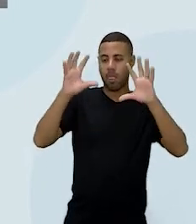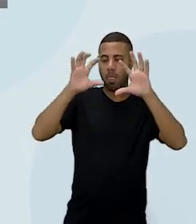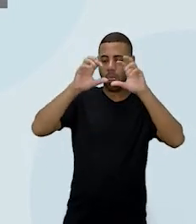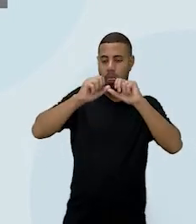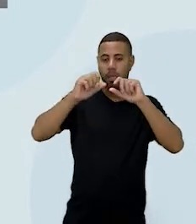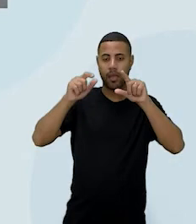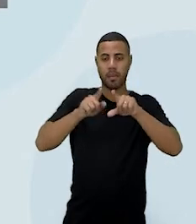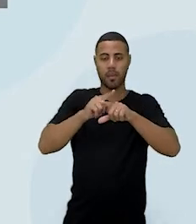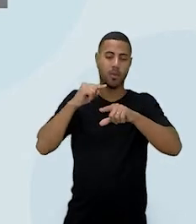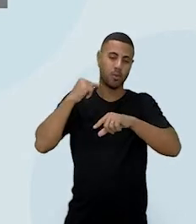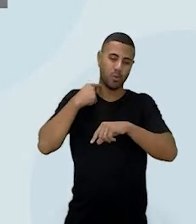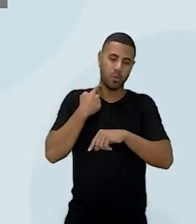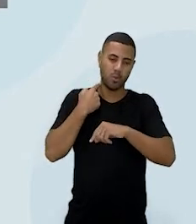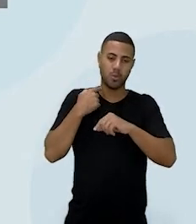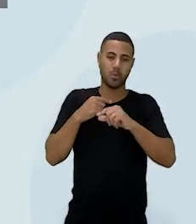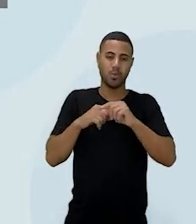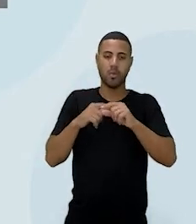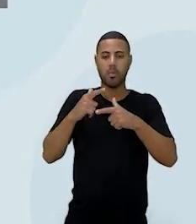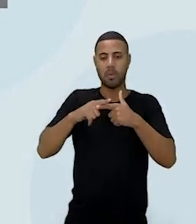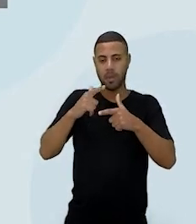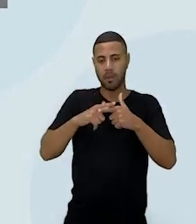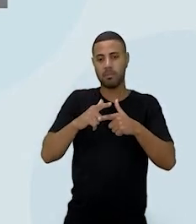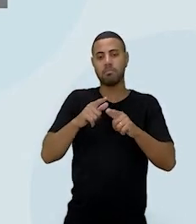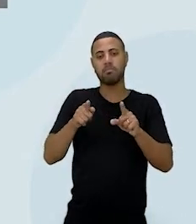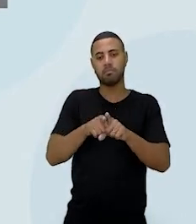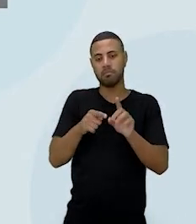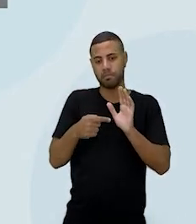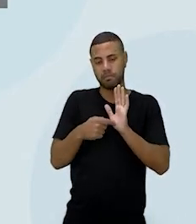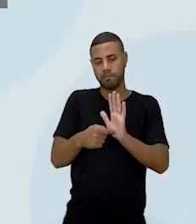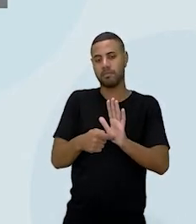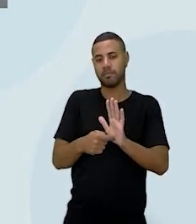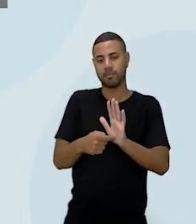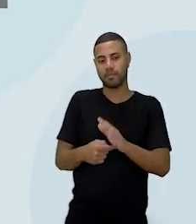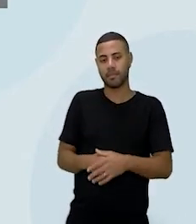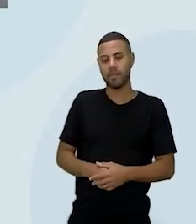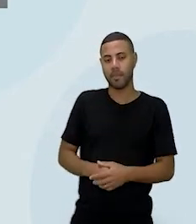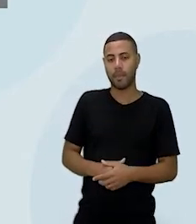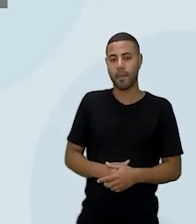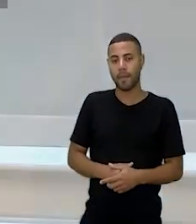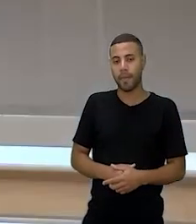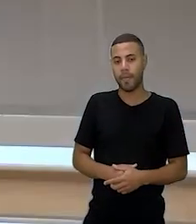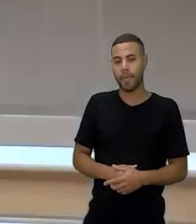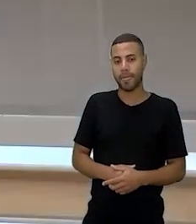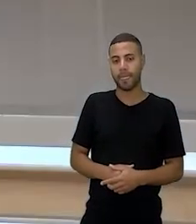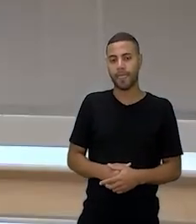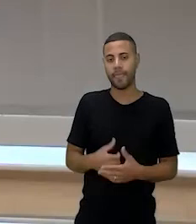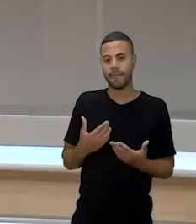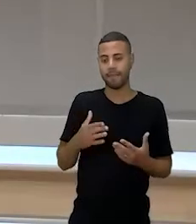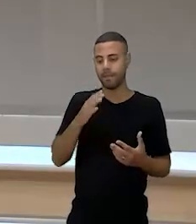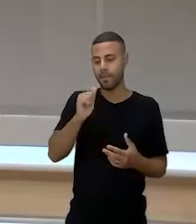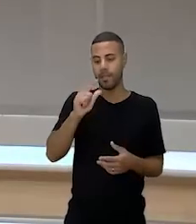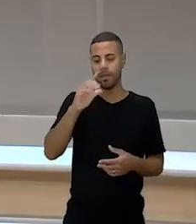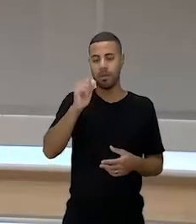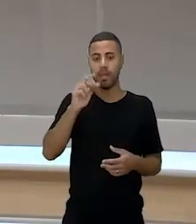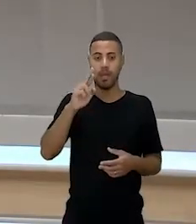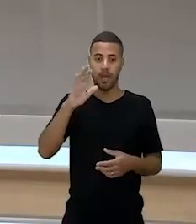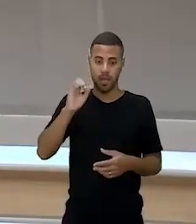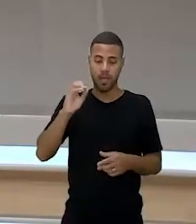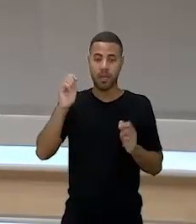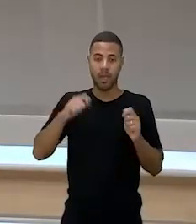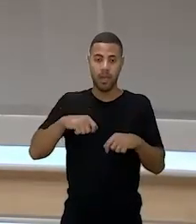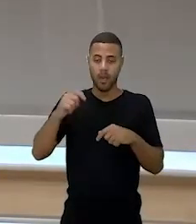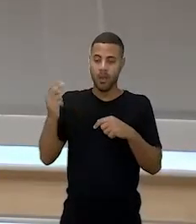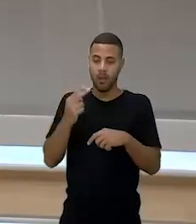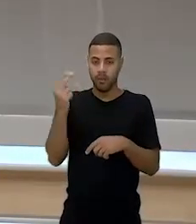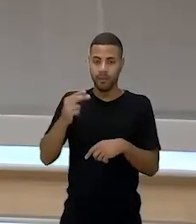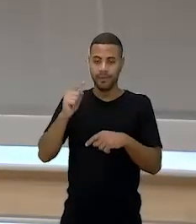muitas impurezas dispersas no ar. Então a gente percebe que o calcário ele tem muitas utilidades, tem